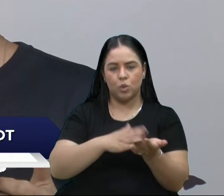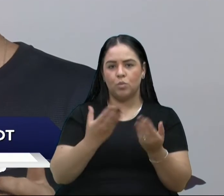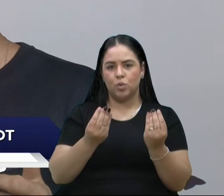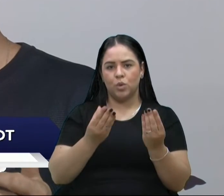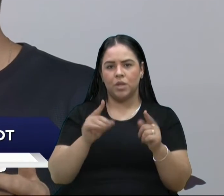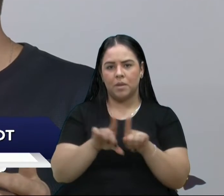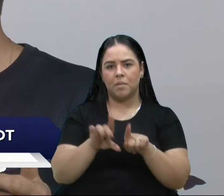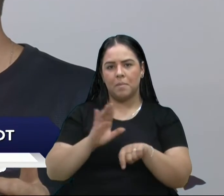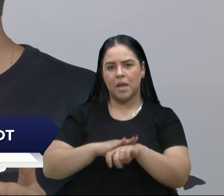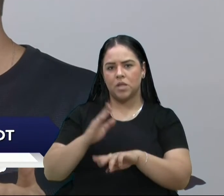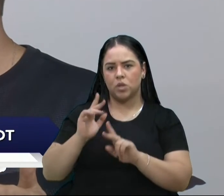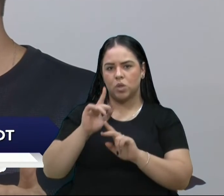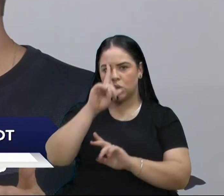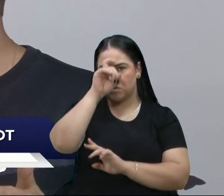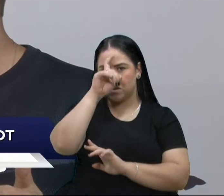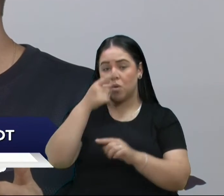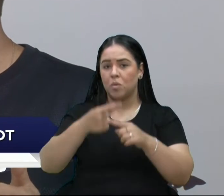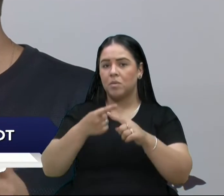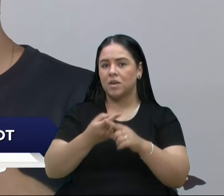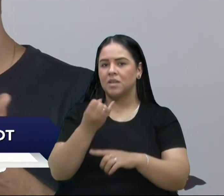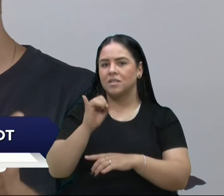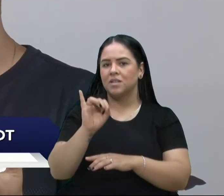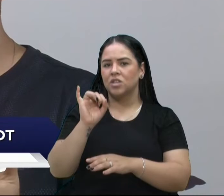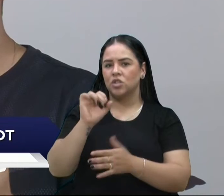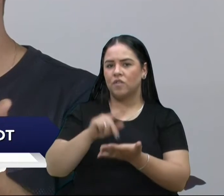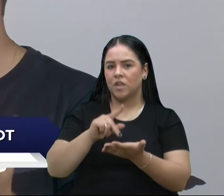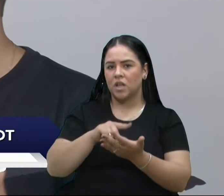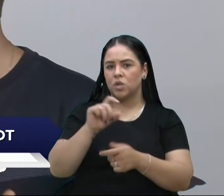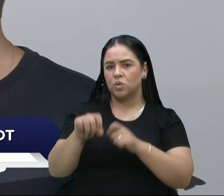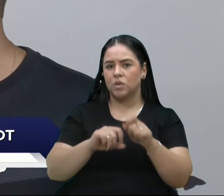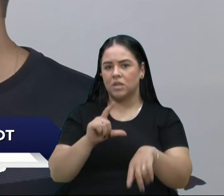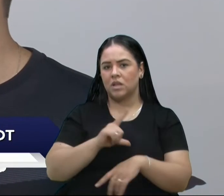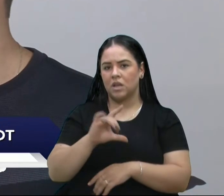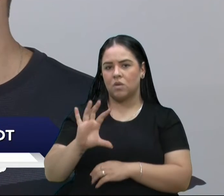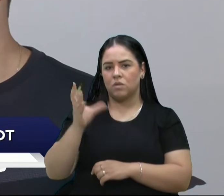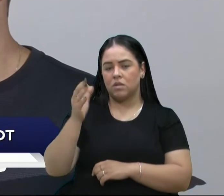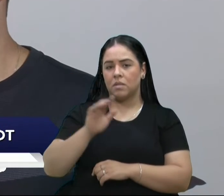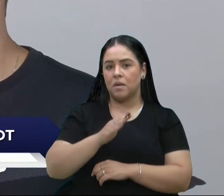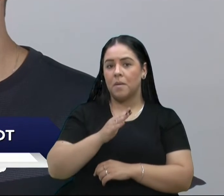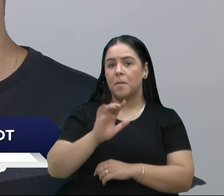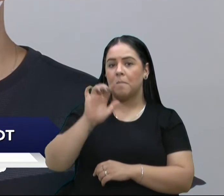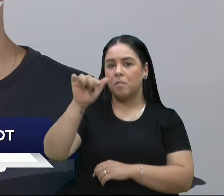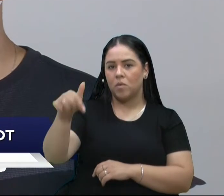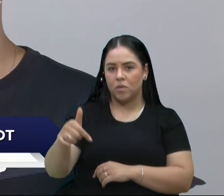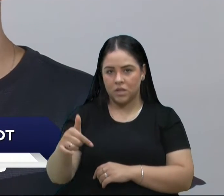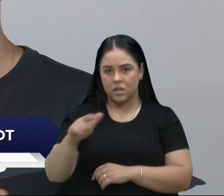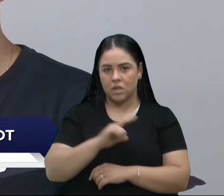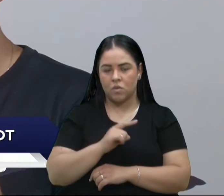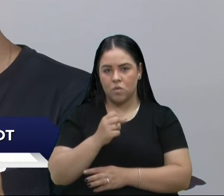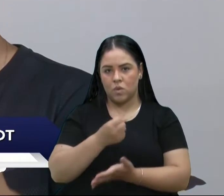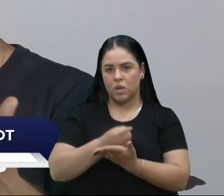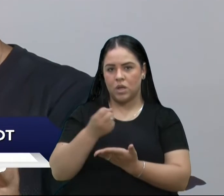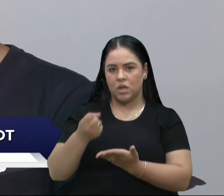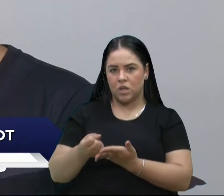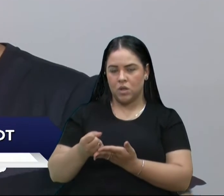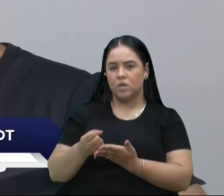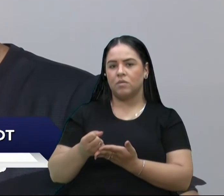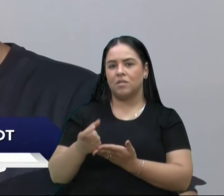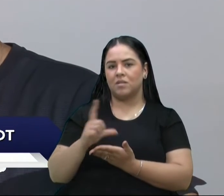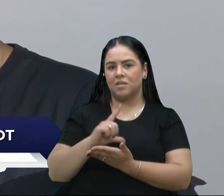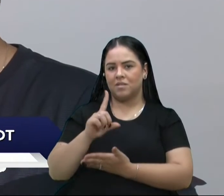outros hospitais, porque se realmente o que se avizinha é o rompimento do contrato do hospital de leitos,